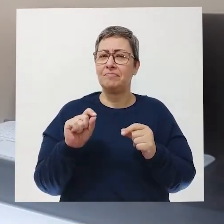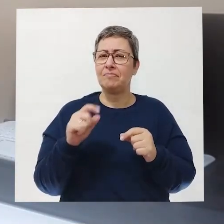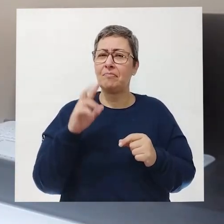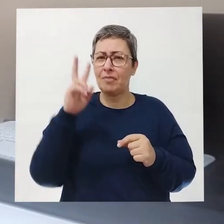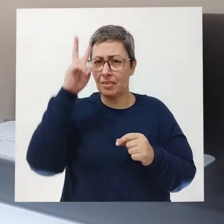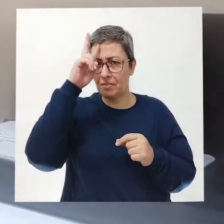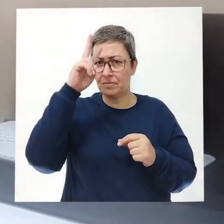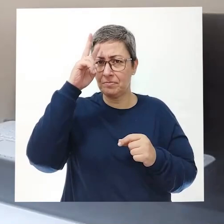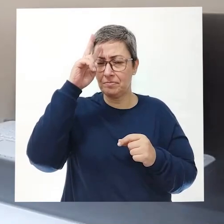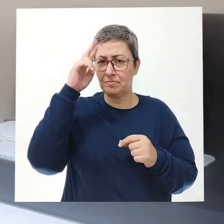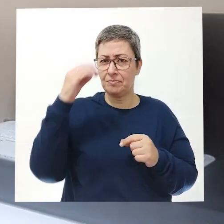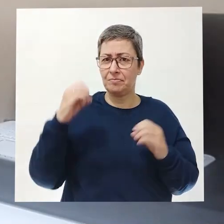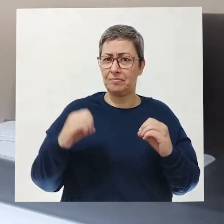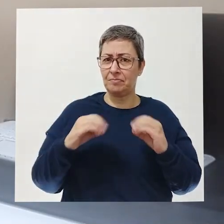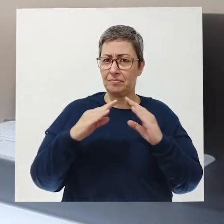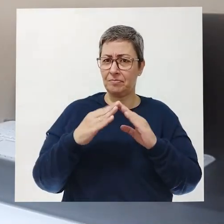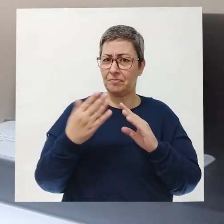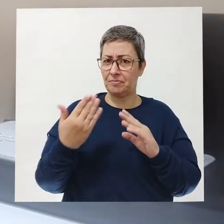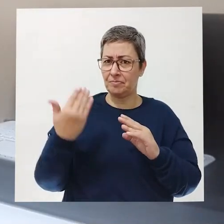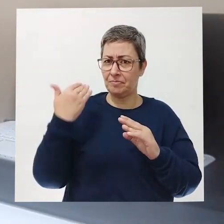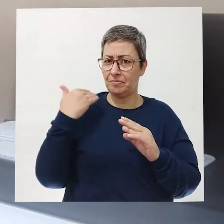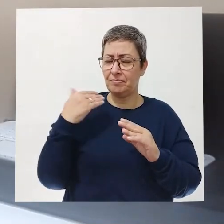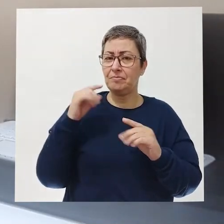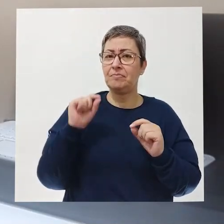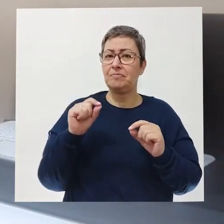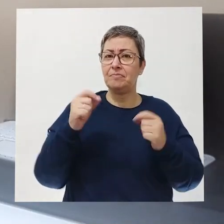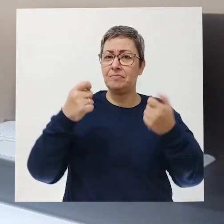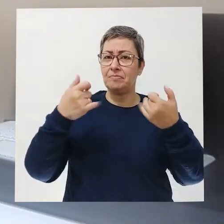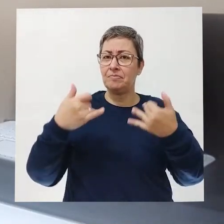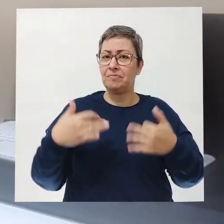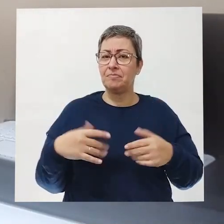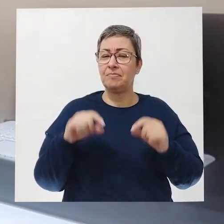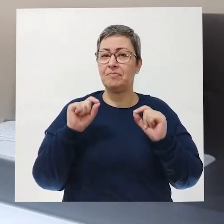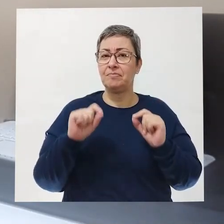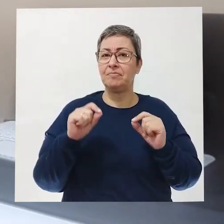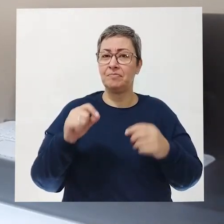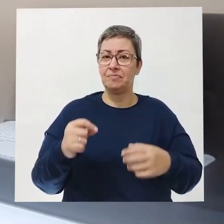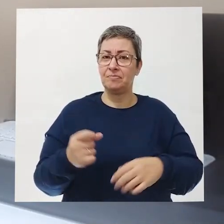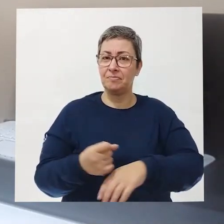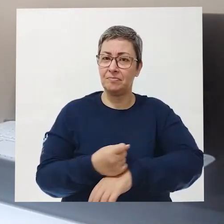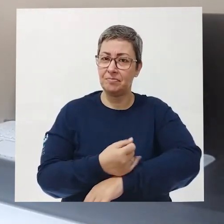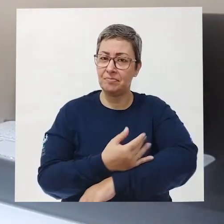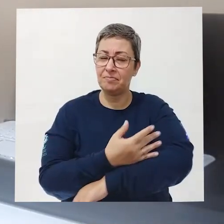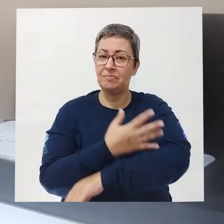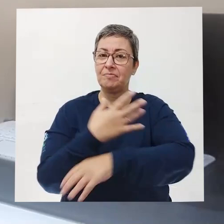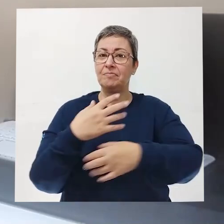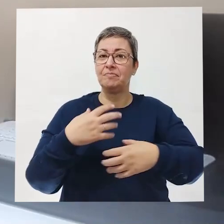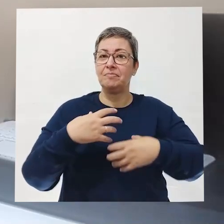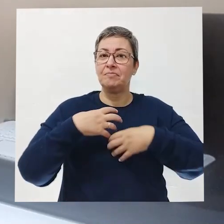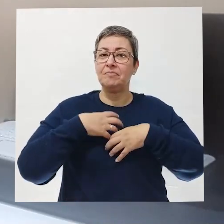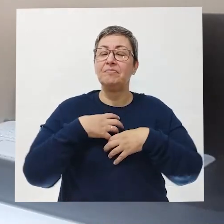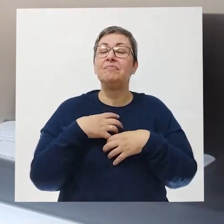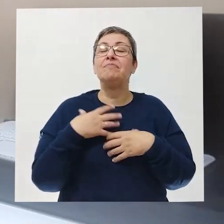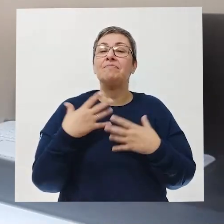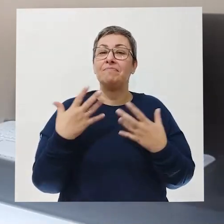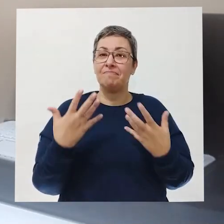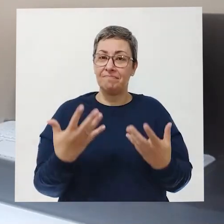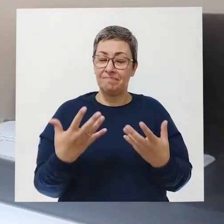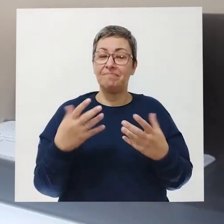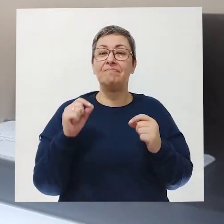estão lembrados no programa anterior, nós falamos sobre emoções e